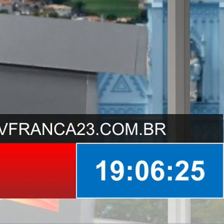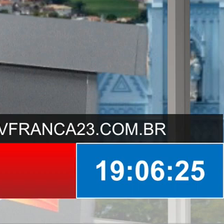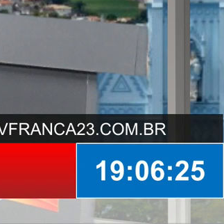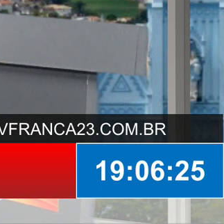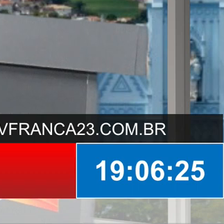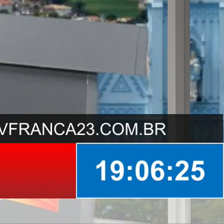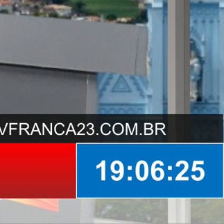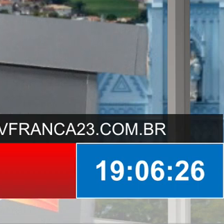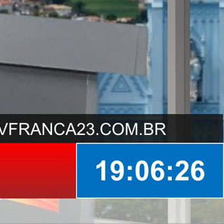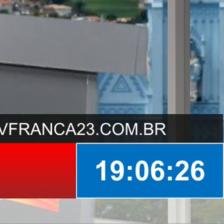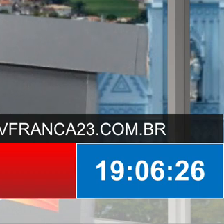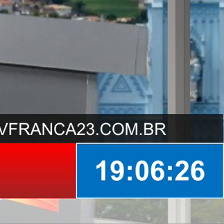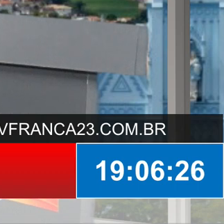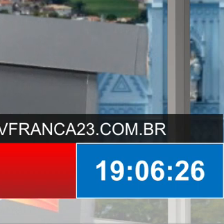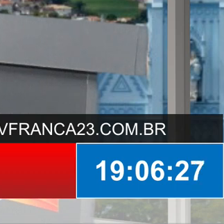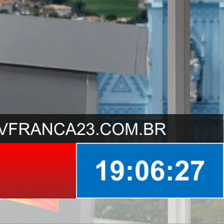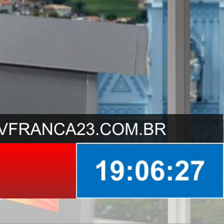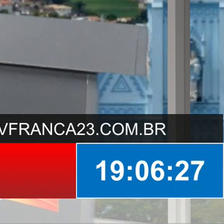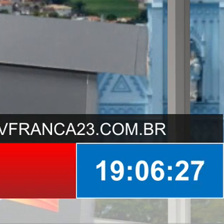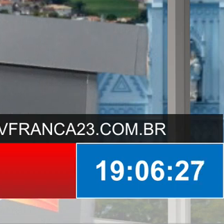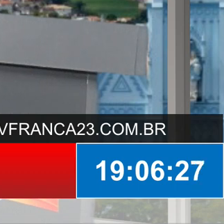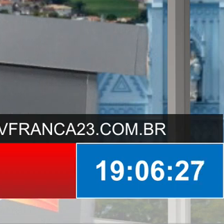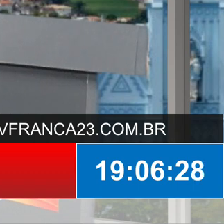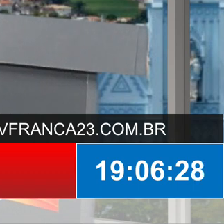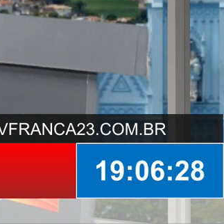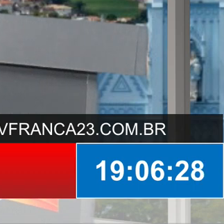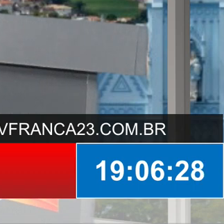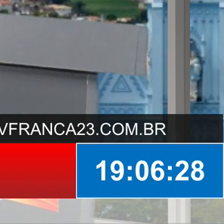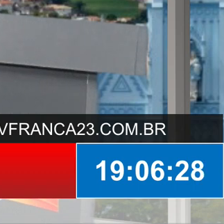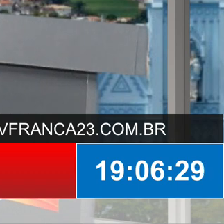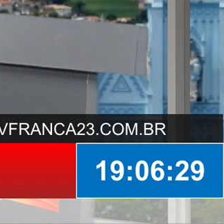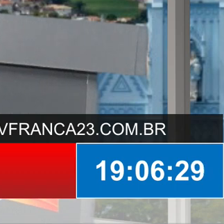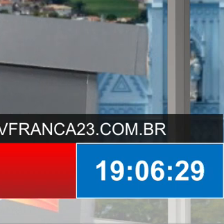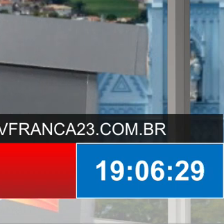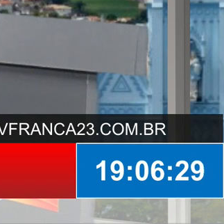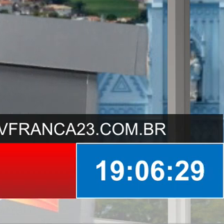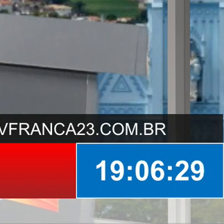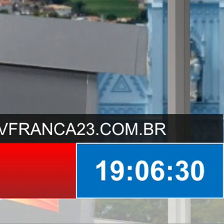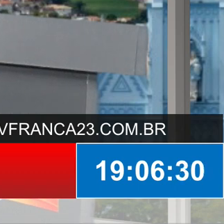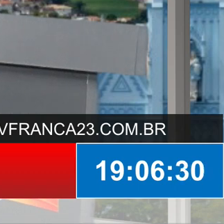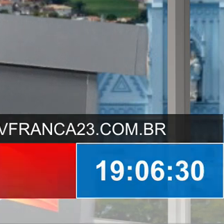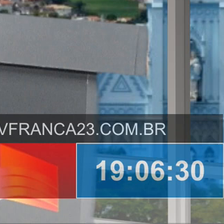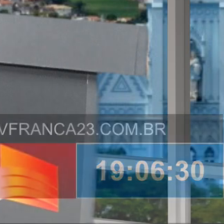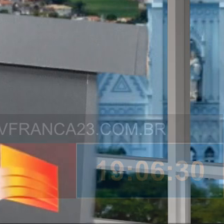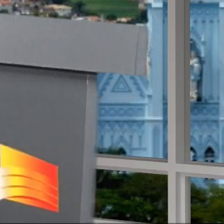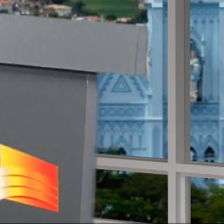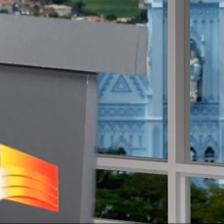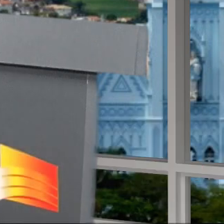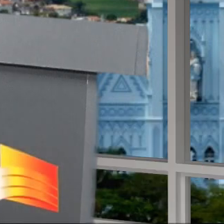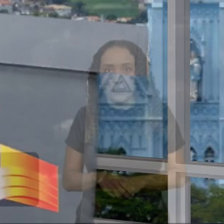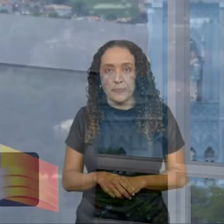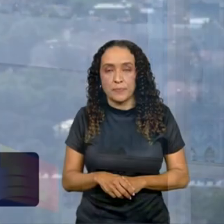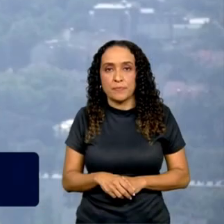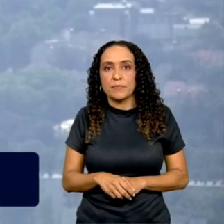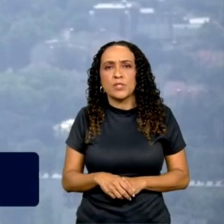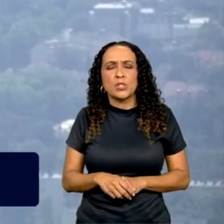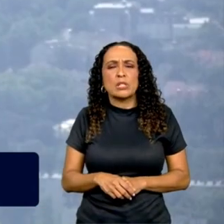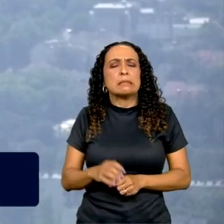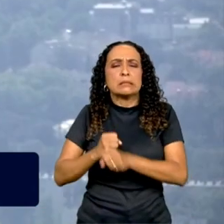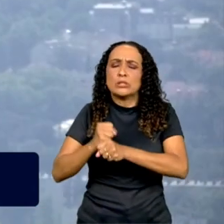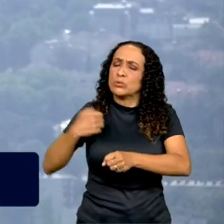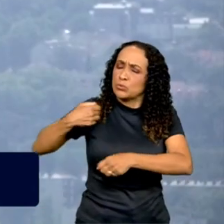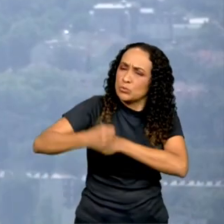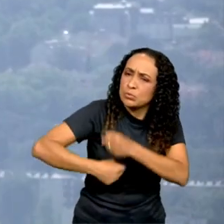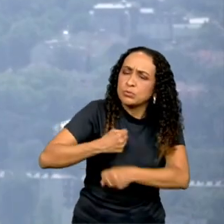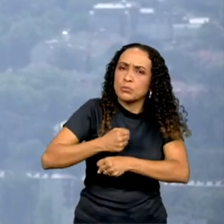relacionadas ao meio ambiente. E a poluição tem causado aí o aumento de mortes em todo o mundo. Todos os anos,